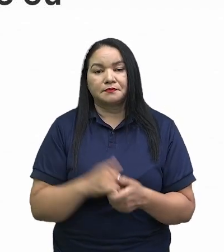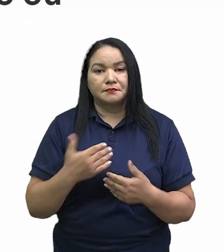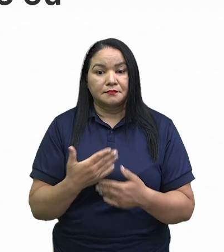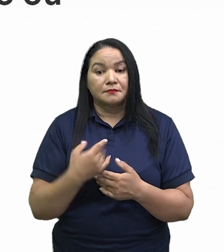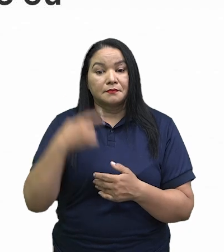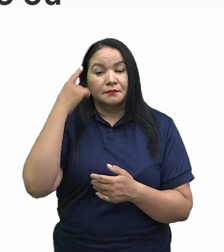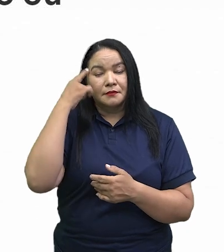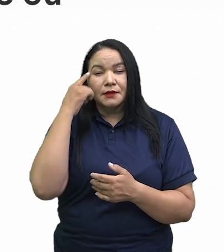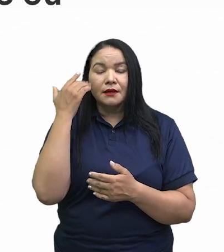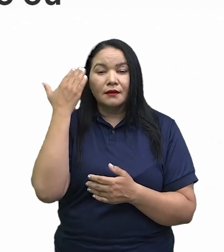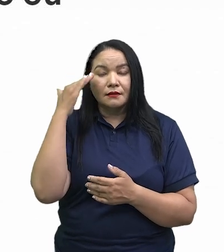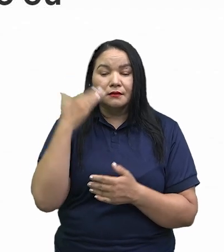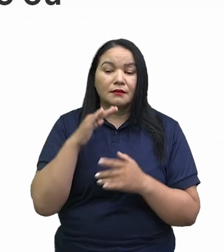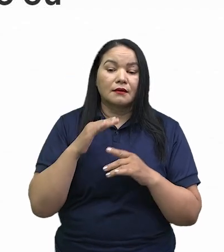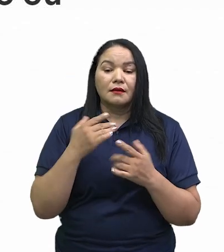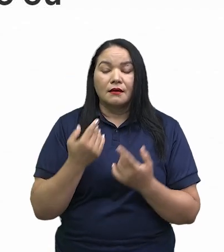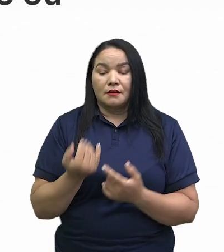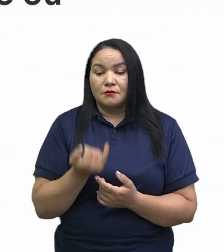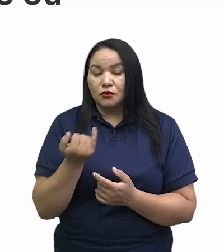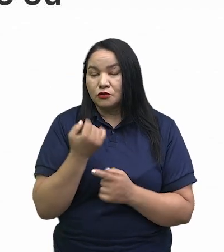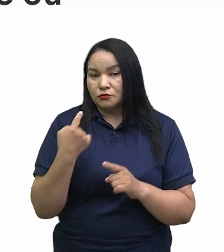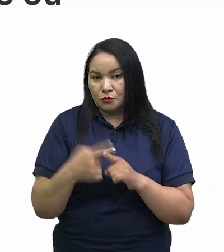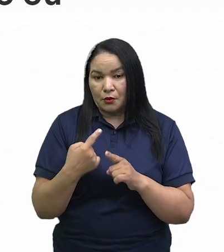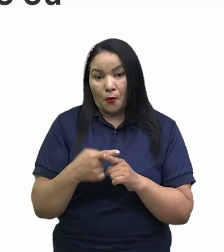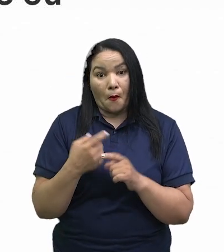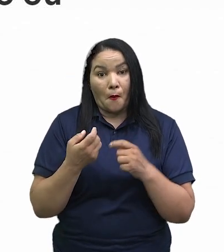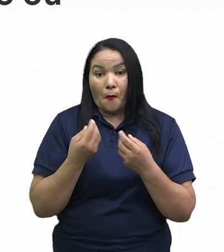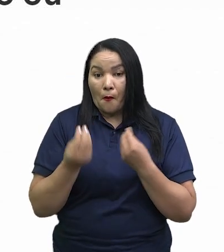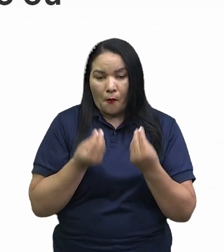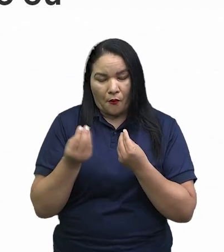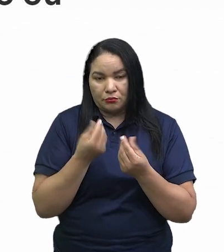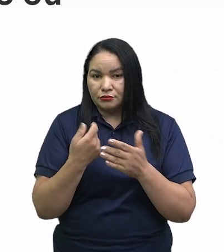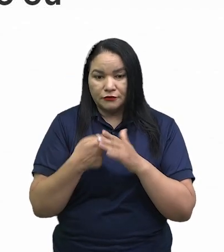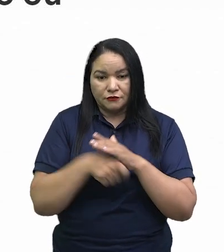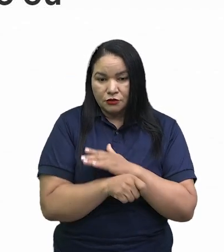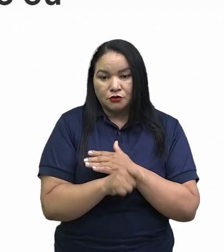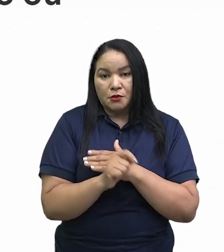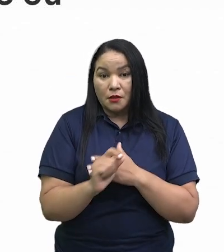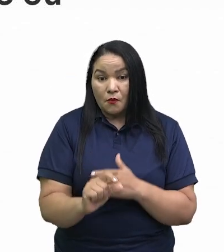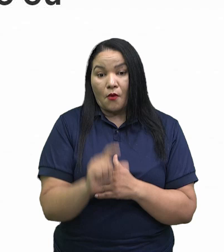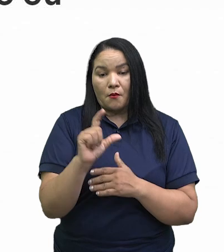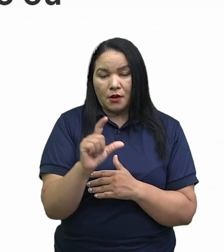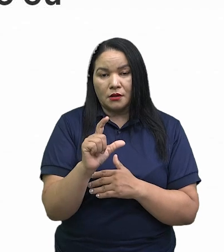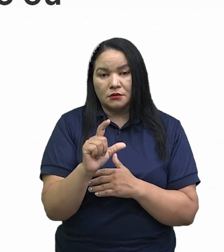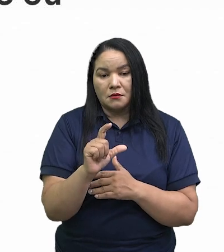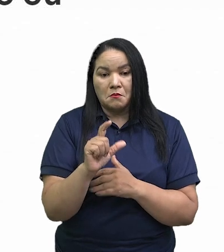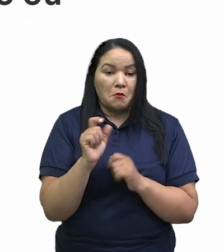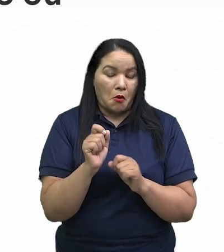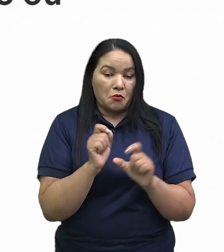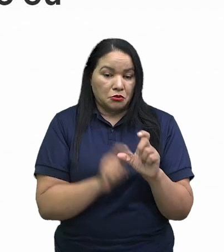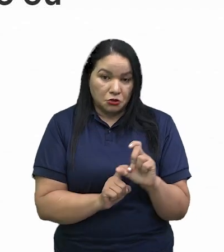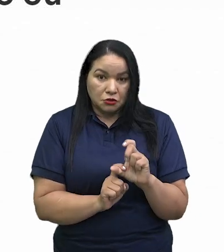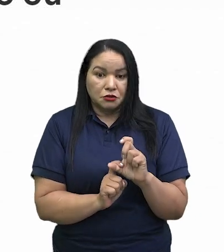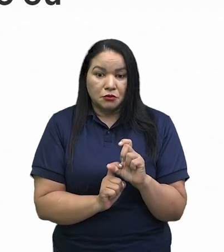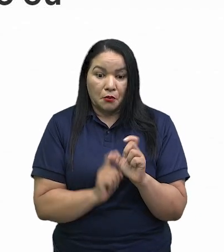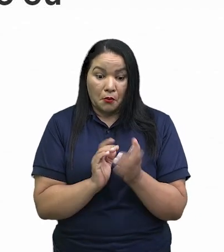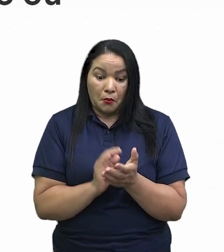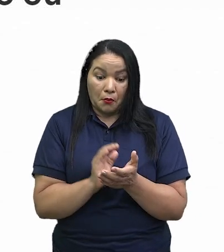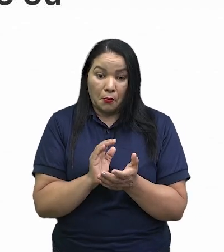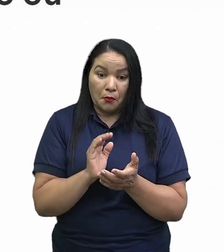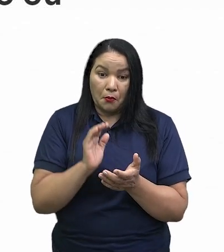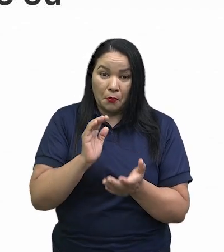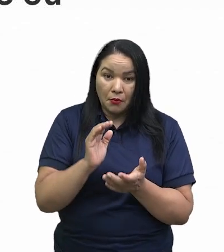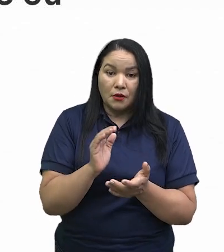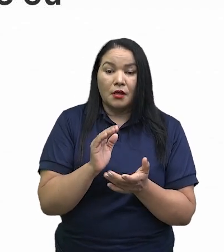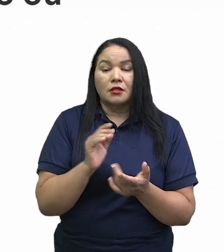se entender, nós temos que entender como os investimentos crescem, não é? Que as dívidas se acumulam e que isso depende